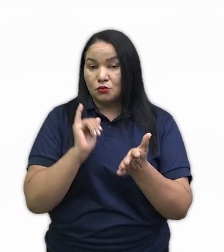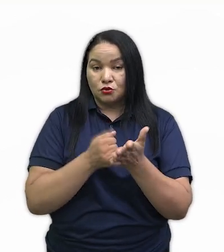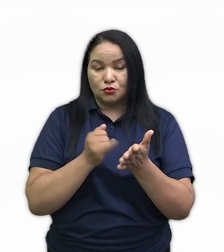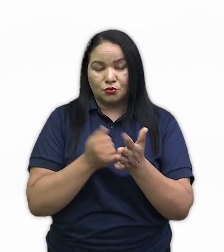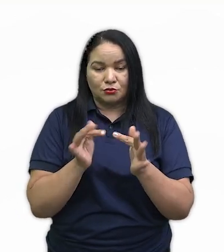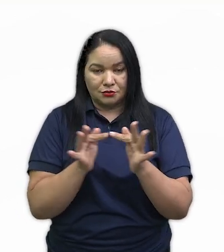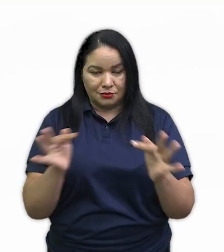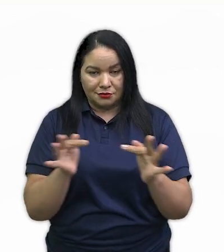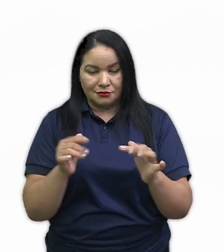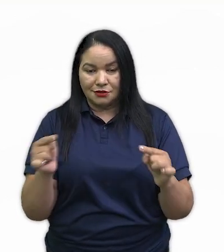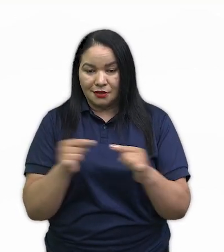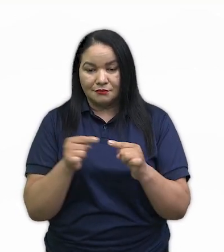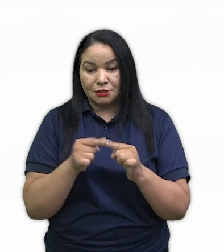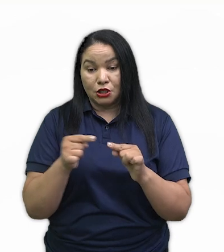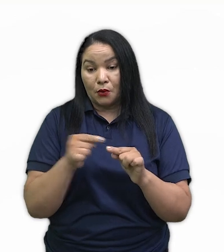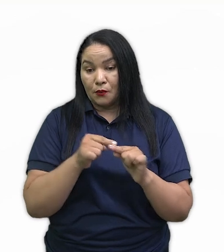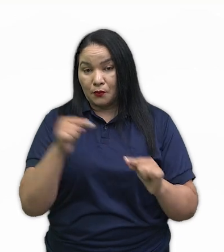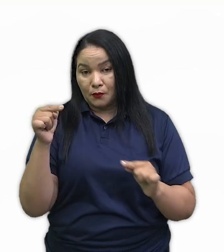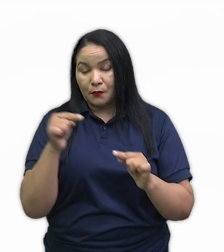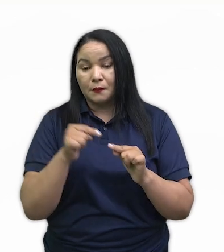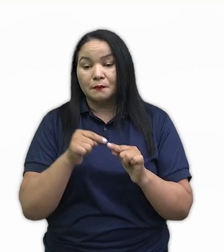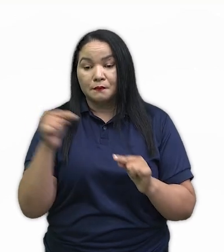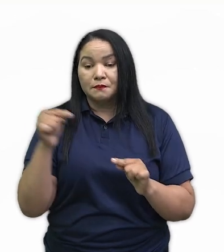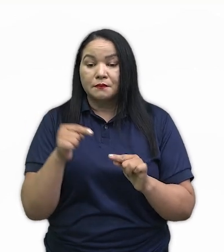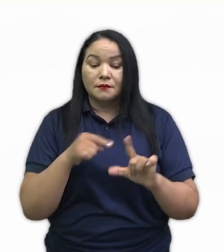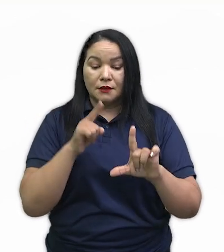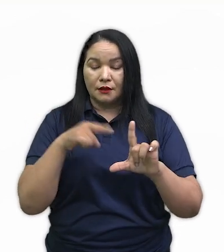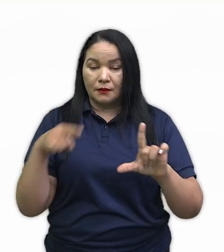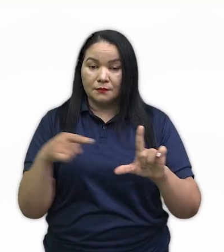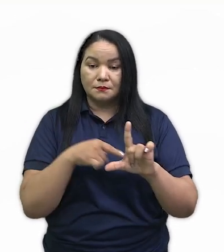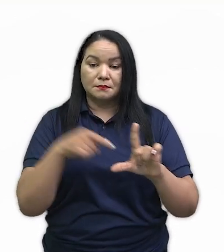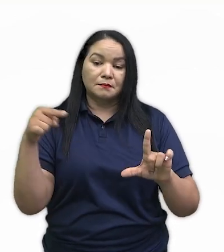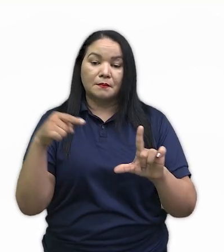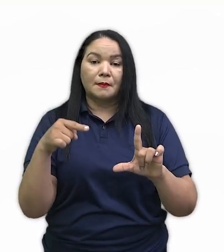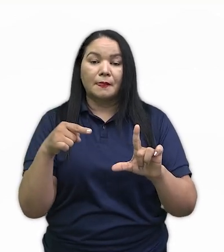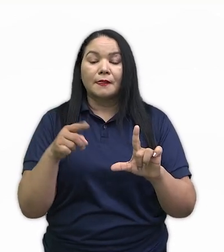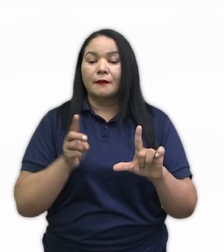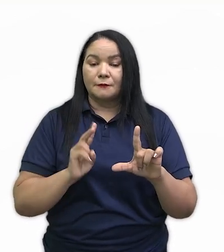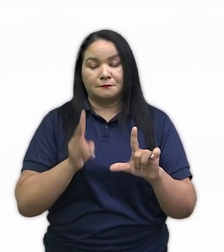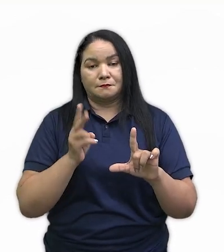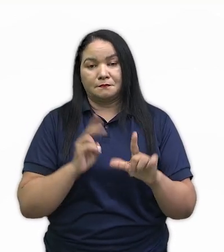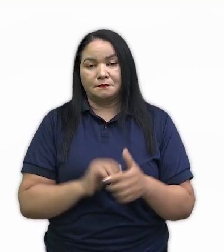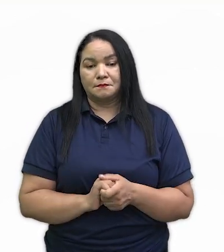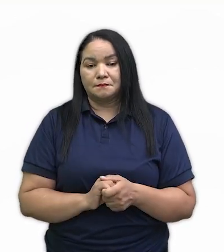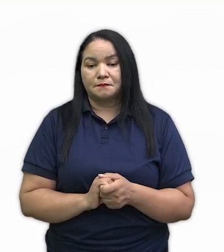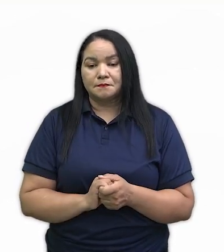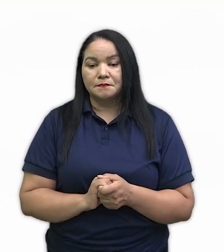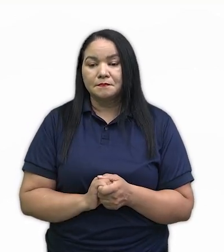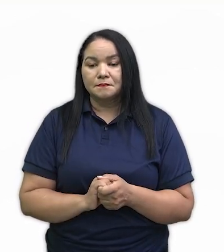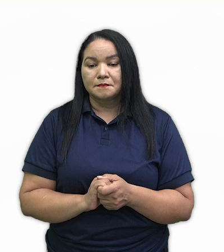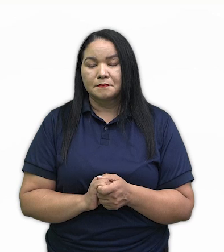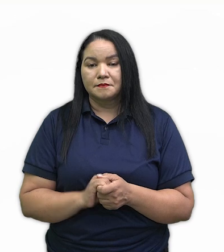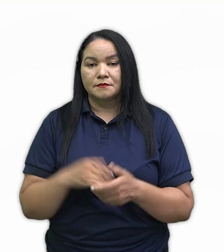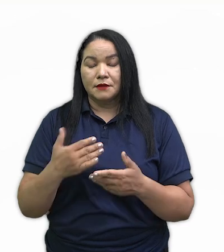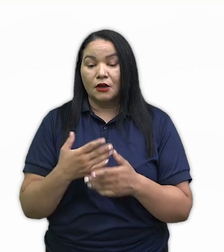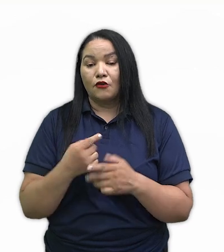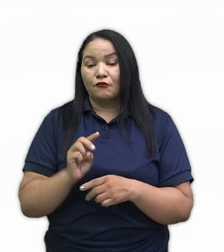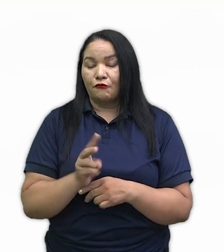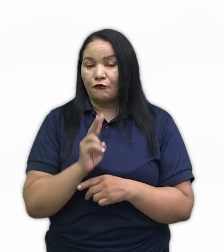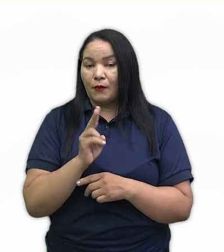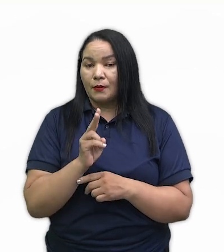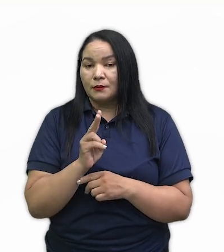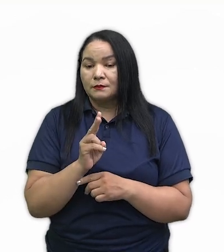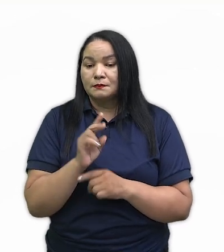do tempo, você vai ter uma operação equivalente a uma função linear, tá legal? Então, o